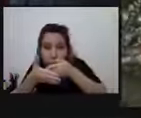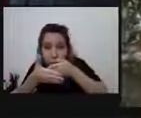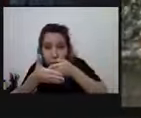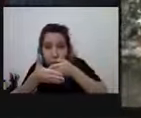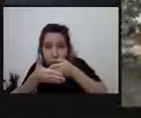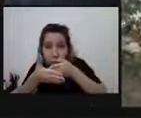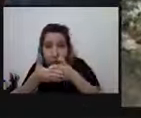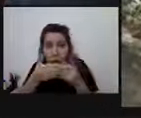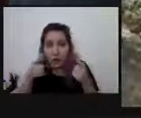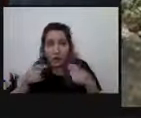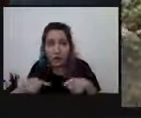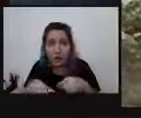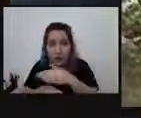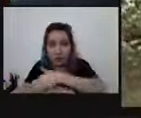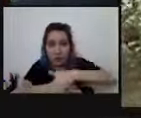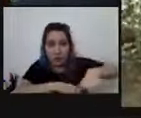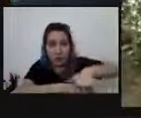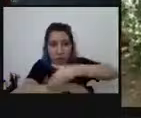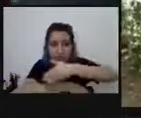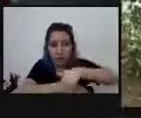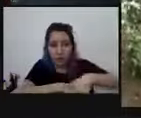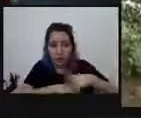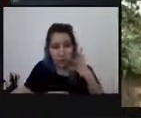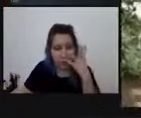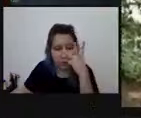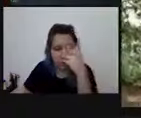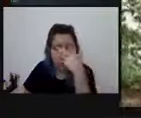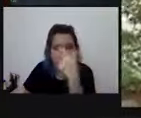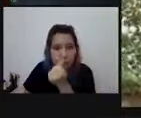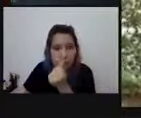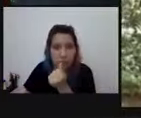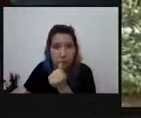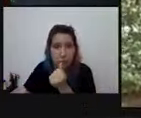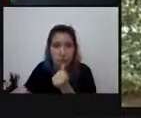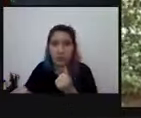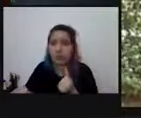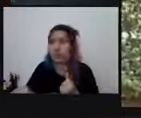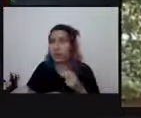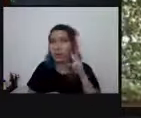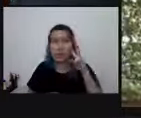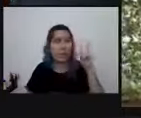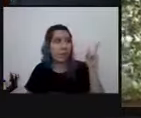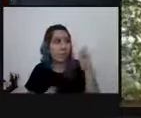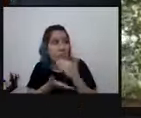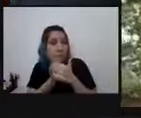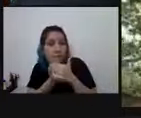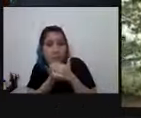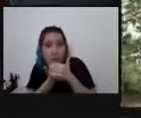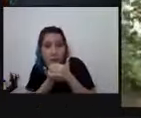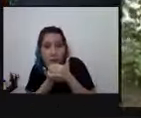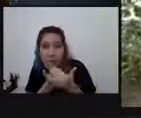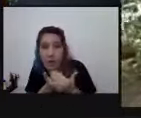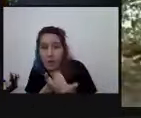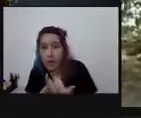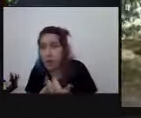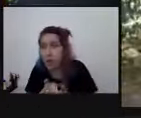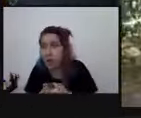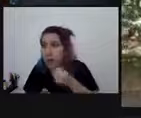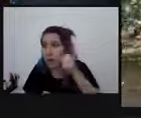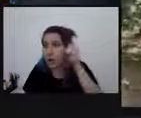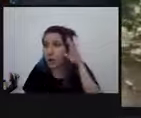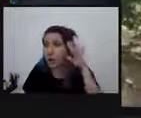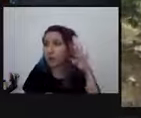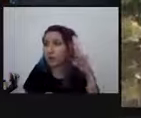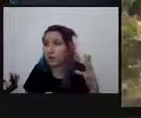por exemplo. Que coisa linda, que rota incrível que a gente poderia ter para começar a história do Brasil